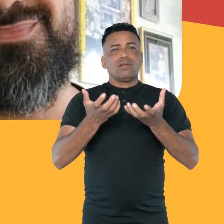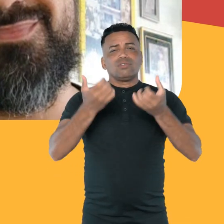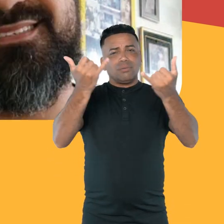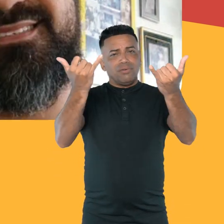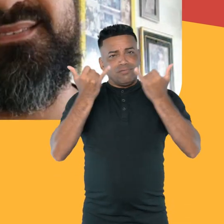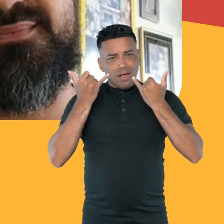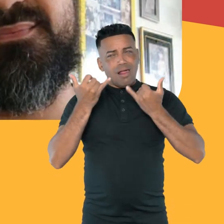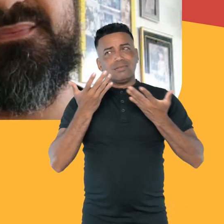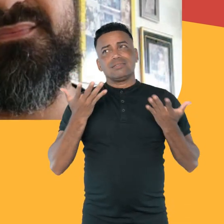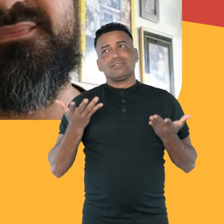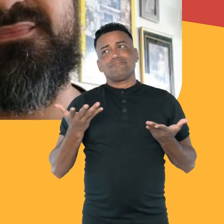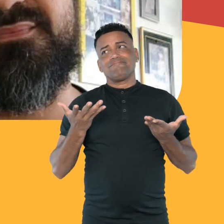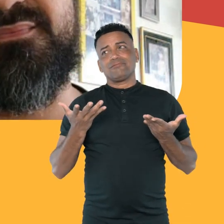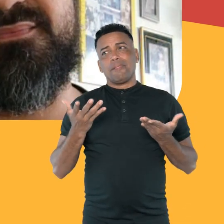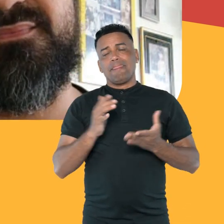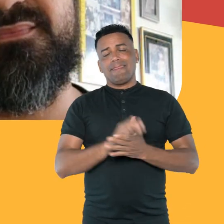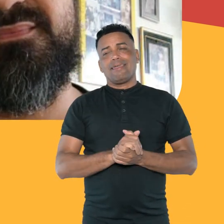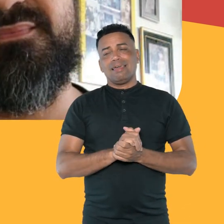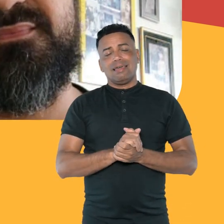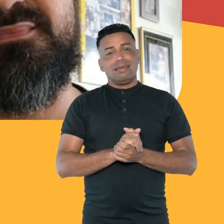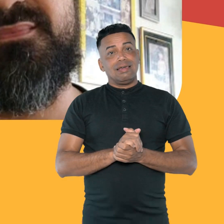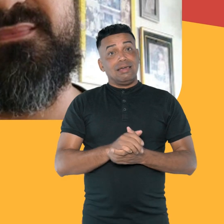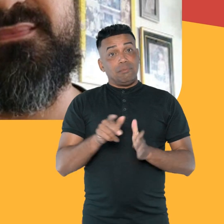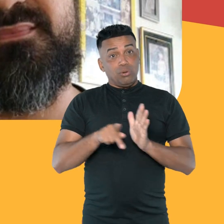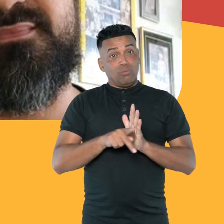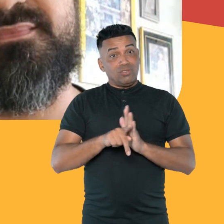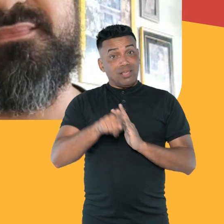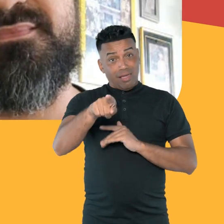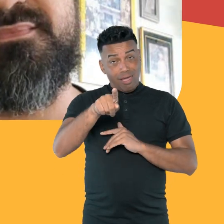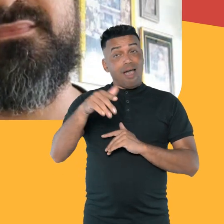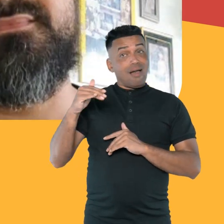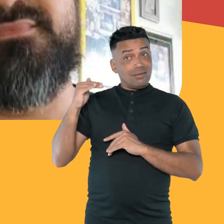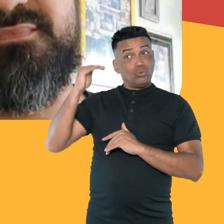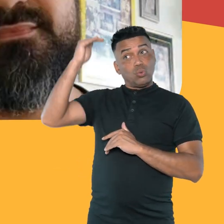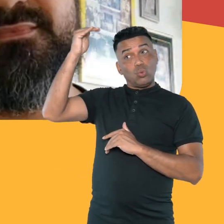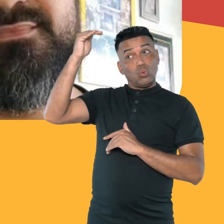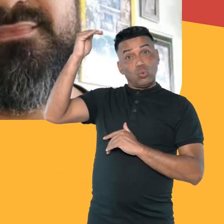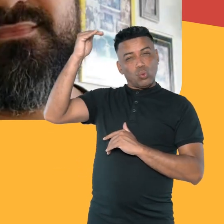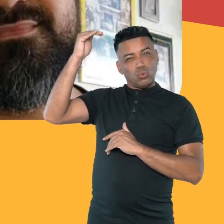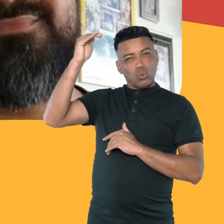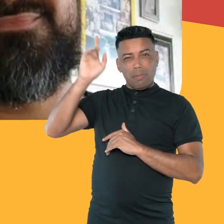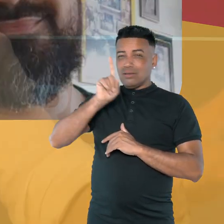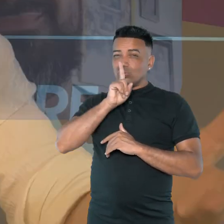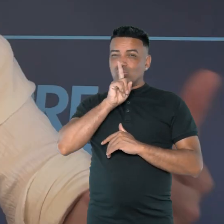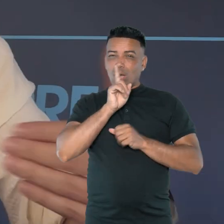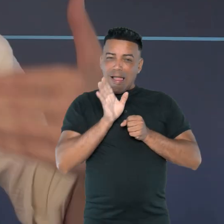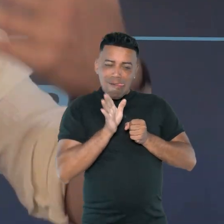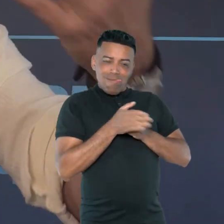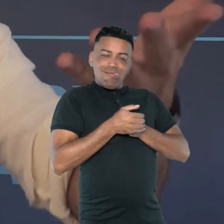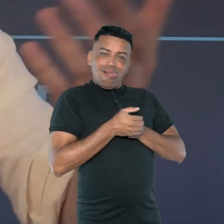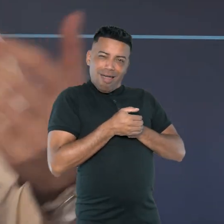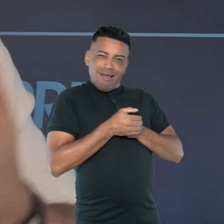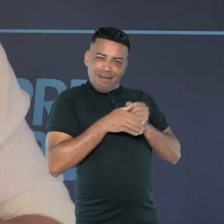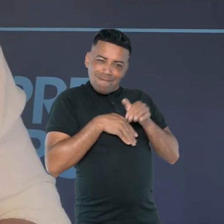assim, ainda que você seja esse adulto, né, essa criança disfarçada, barbada, né, essa criança